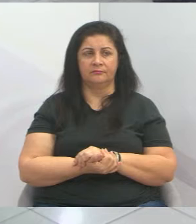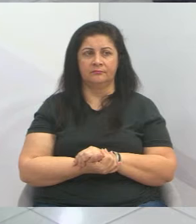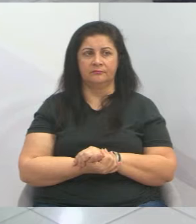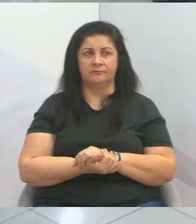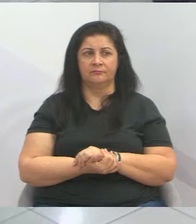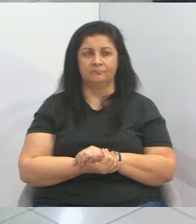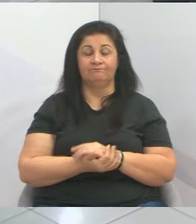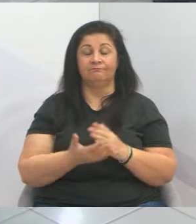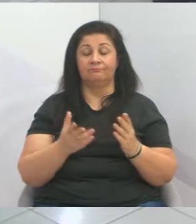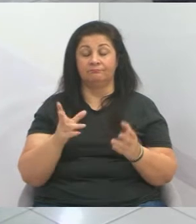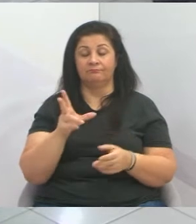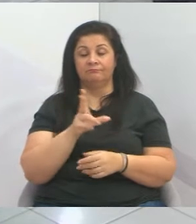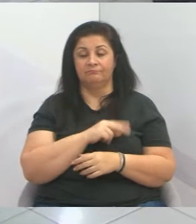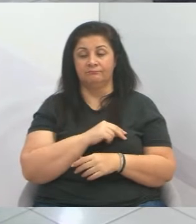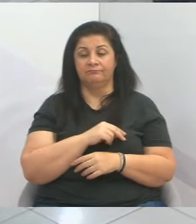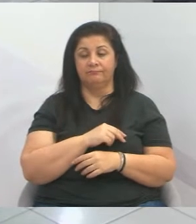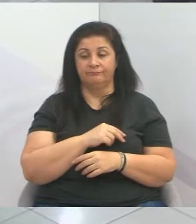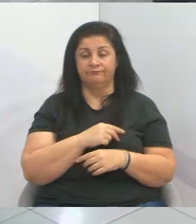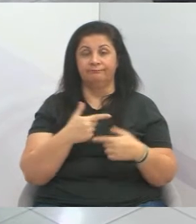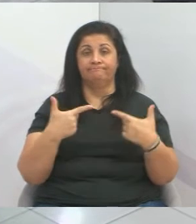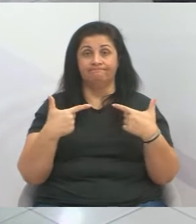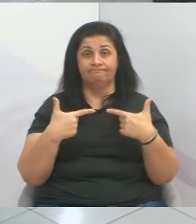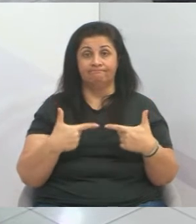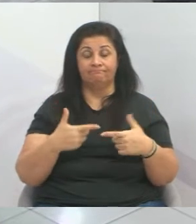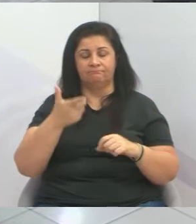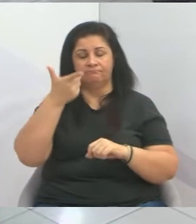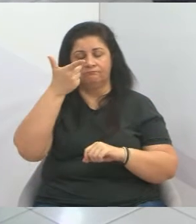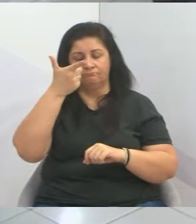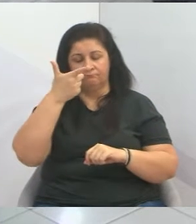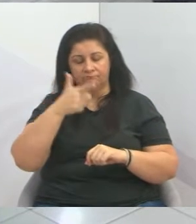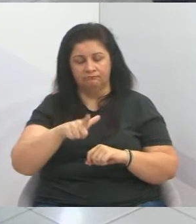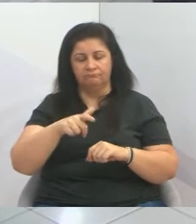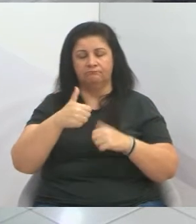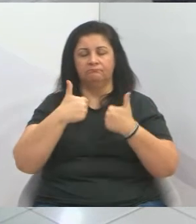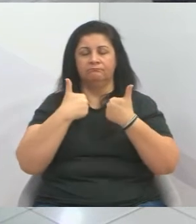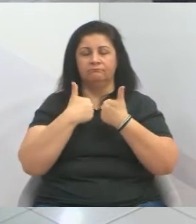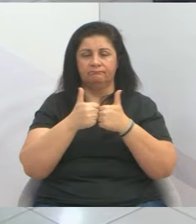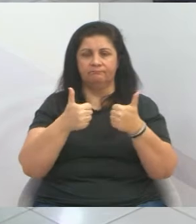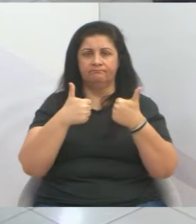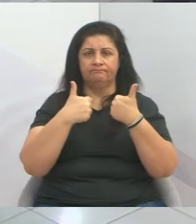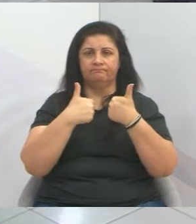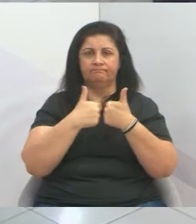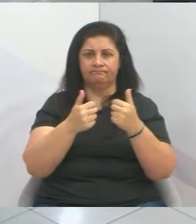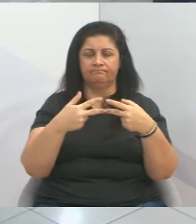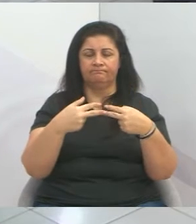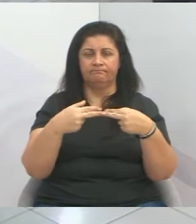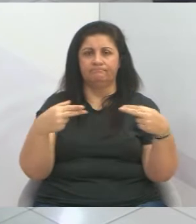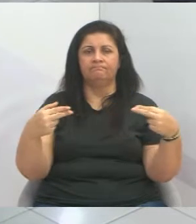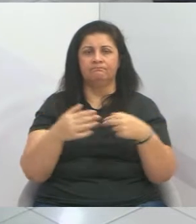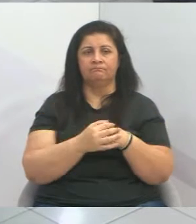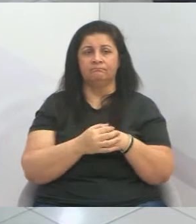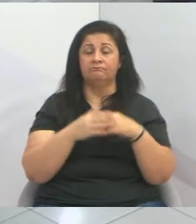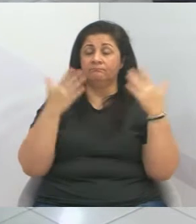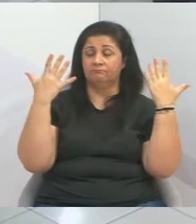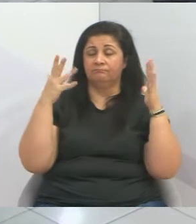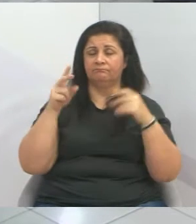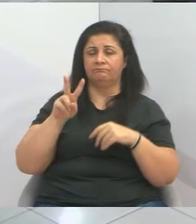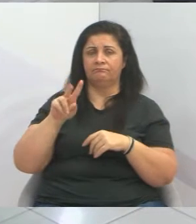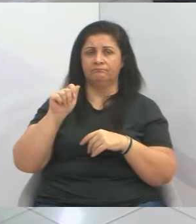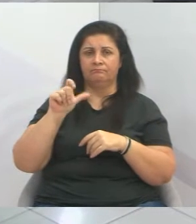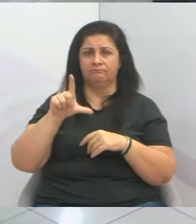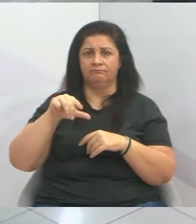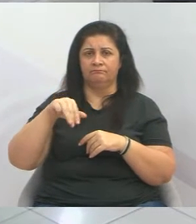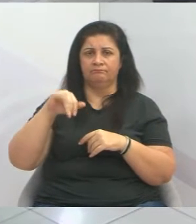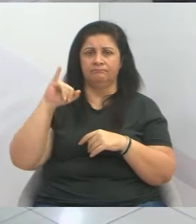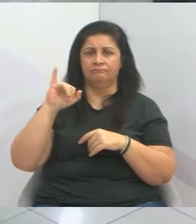Ah tá ficando até chato né gente mais uma vez falando transporte público coletivo Ah e parabéns Vereador Valmir